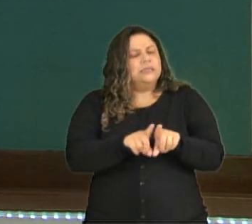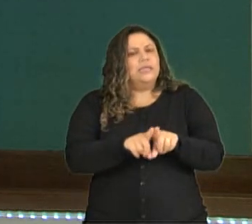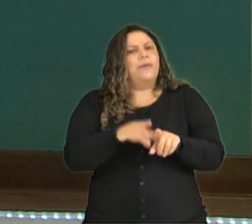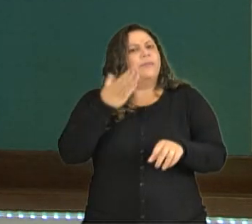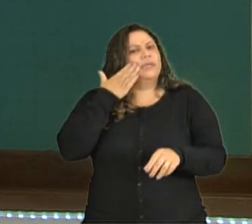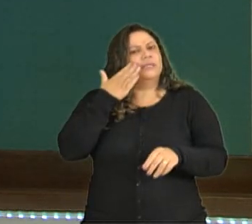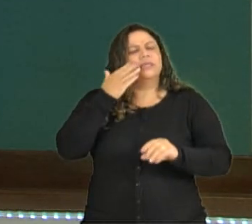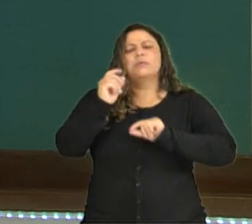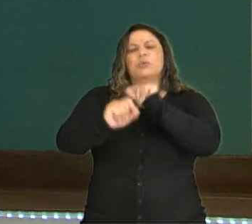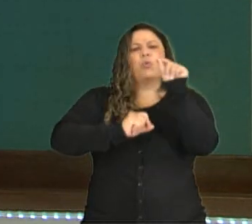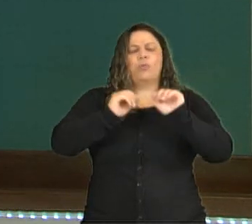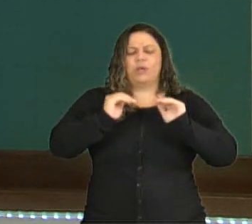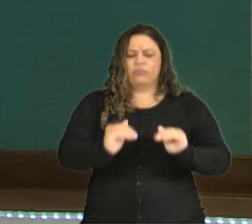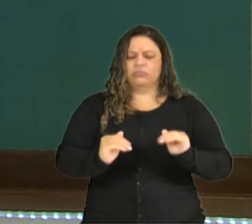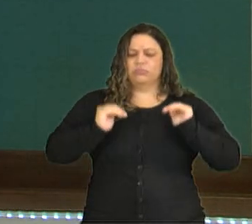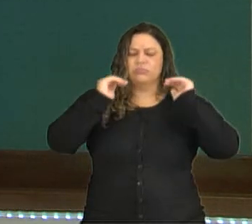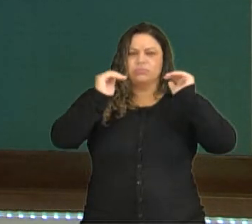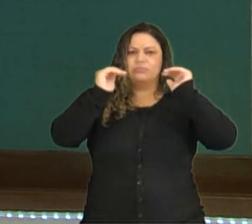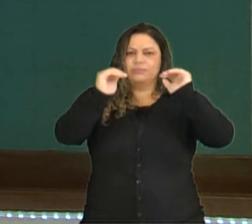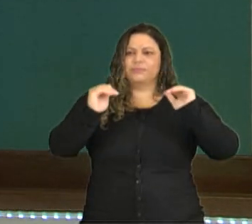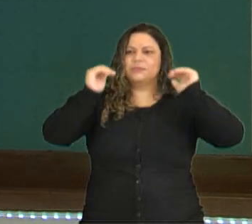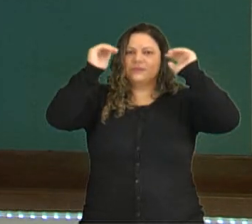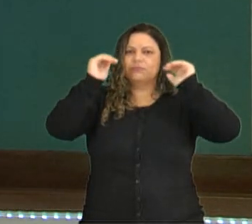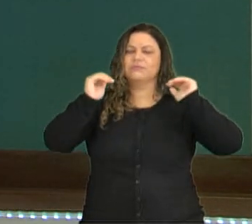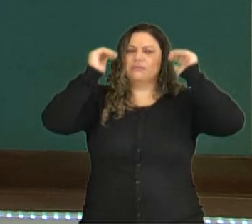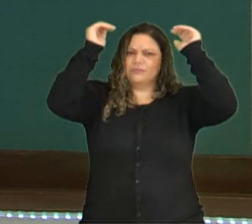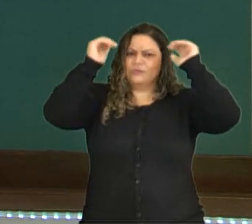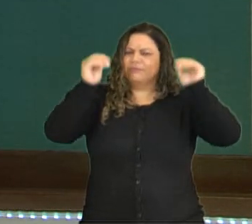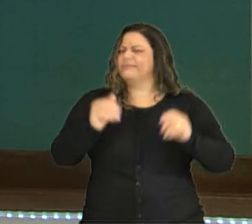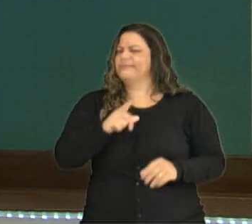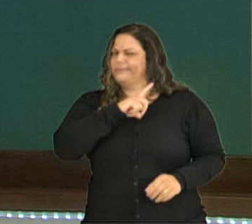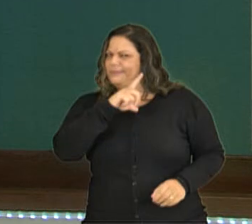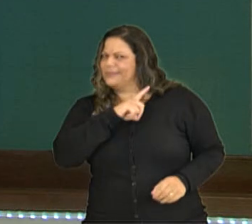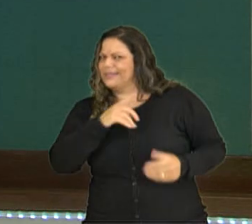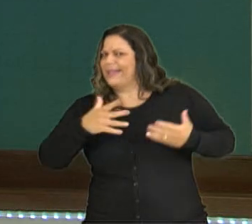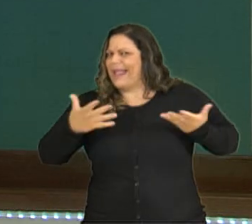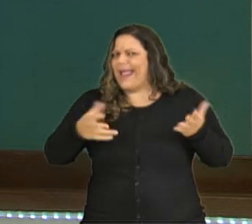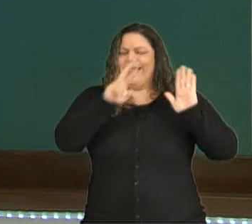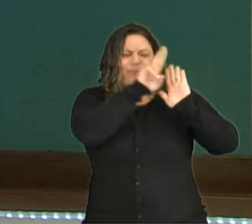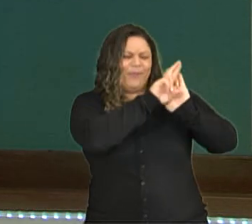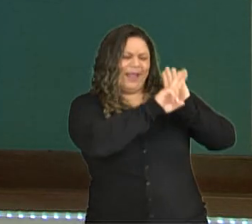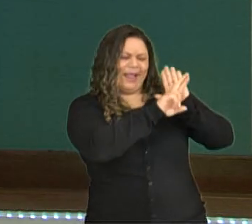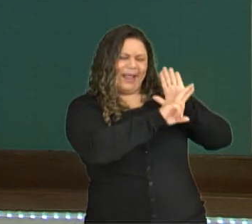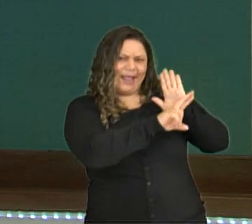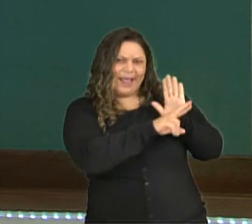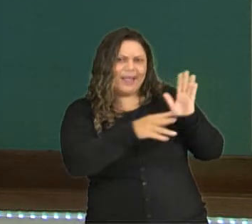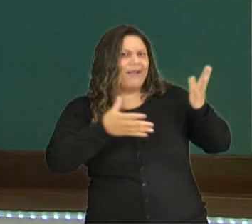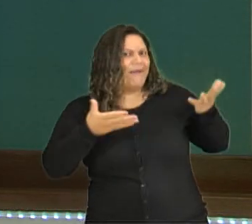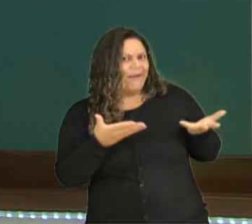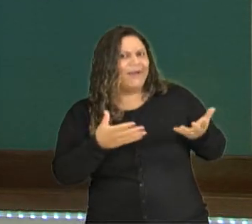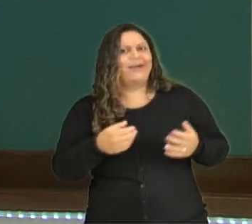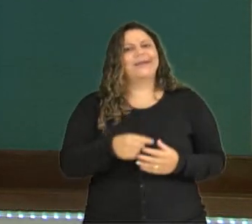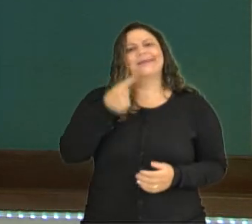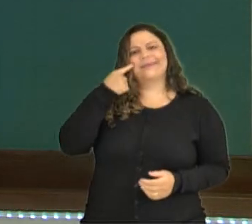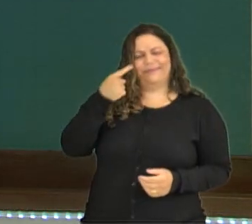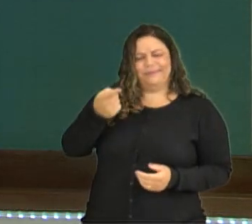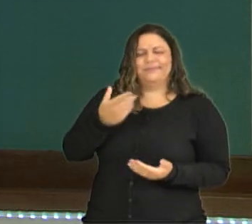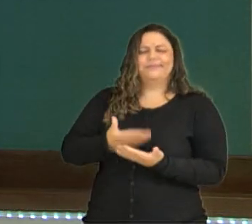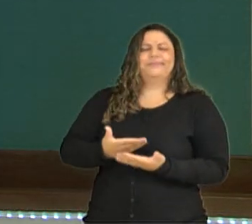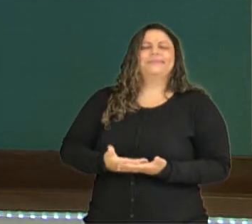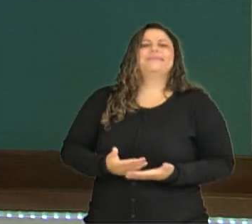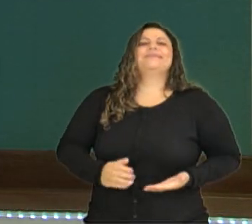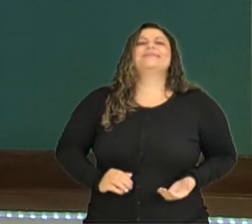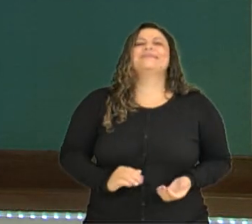a graduação. O que é a graduação da capoeira? Será que existe? Existe uma regra, uma norma? Então, a gente vai ver isso aí.